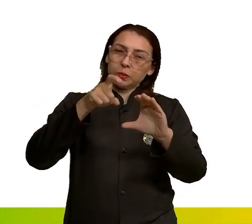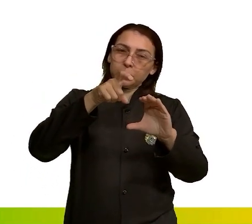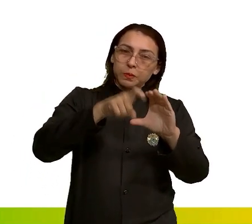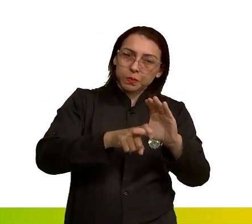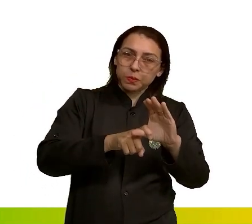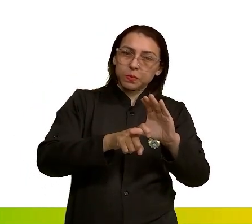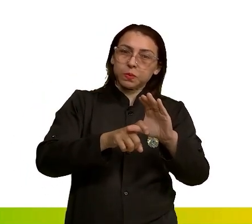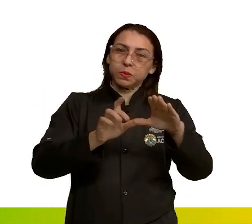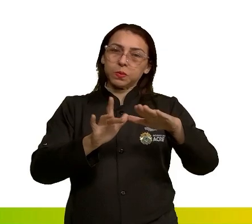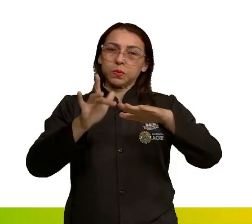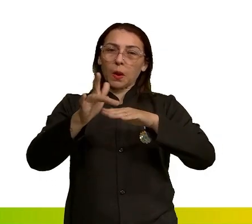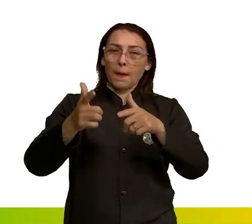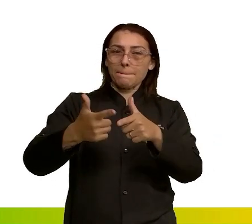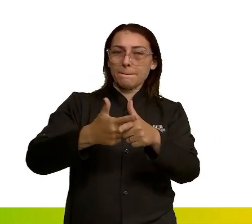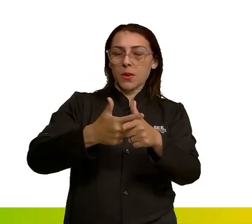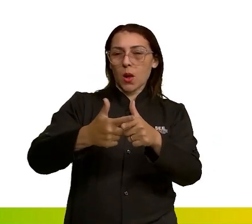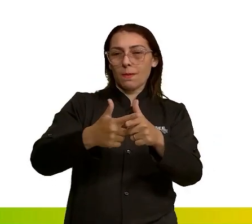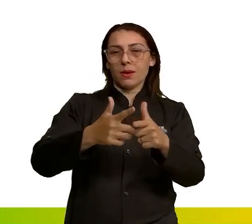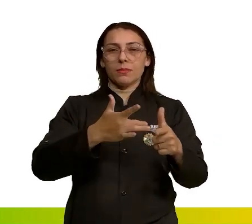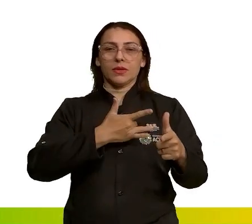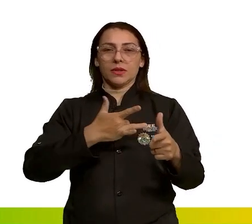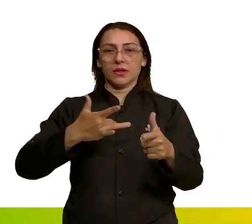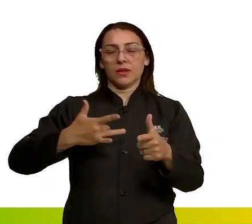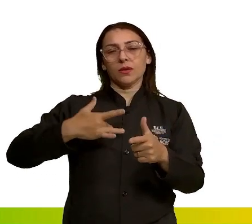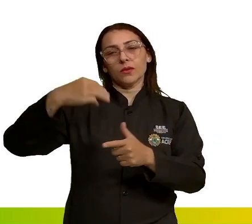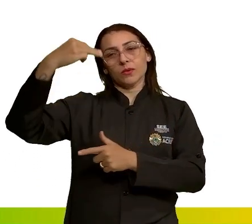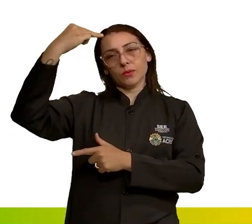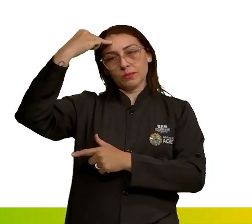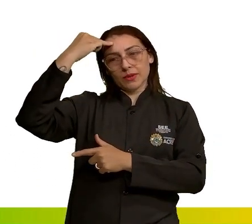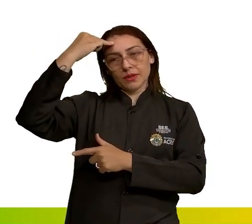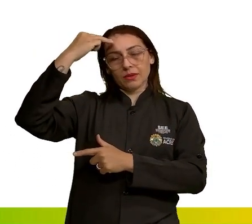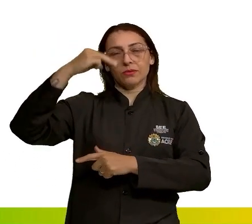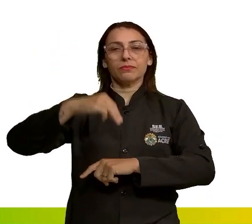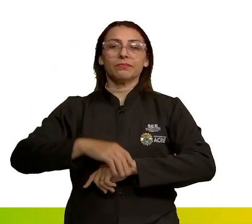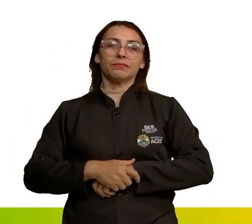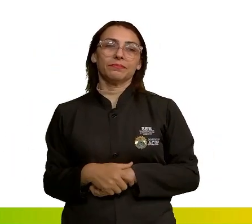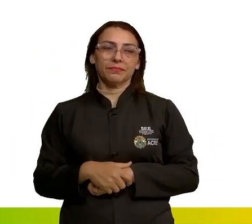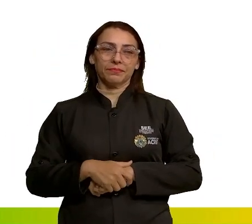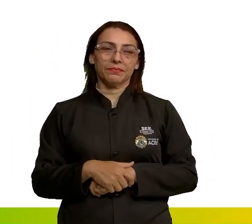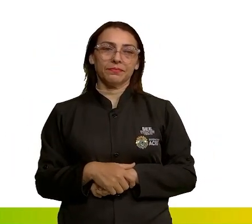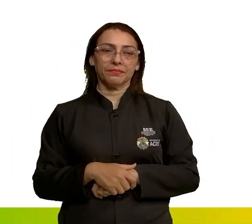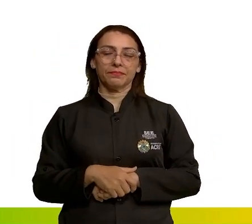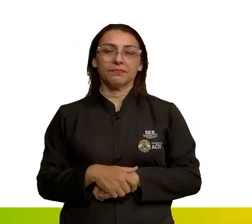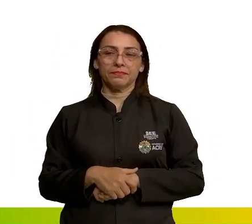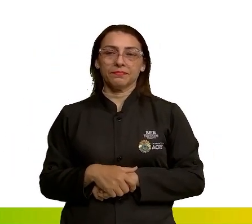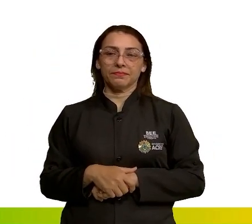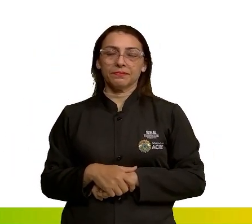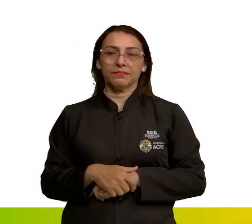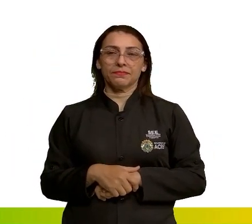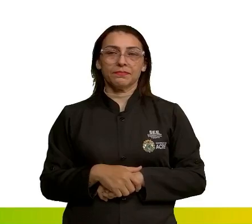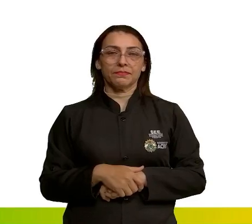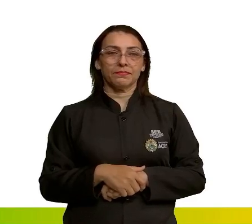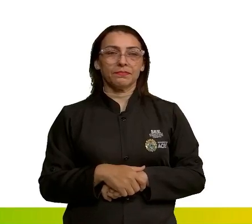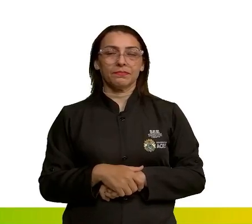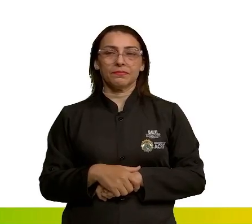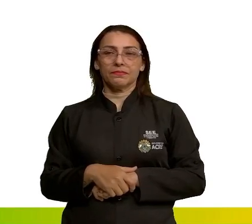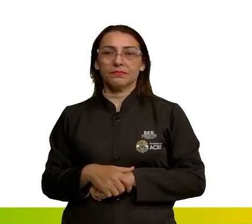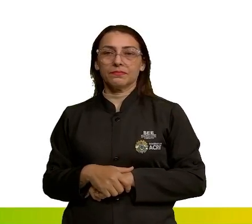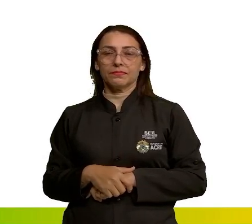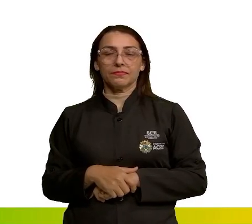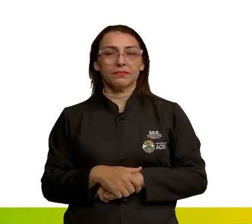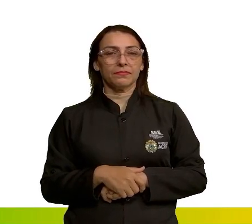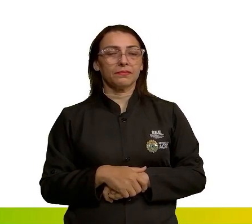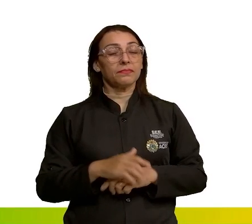da dependência de redes sociais e problemas de saúde mental. Então, aqui